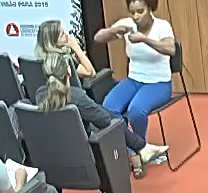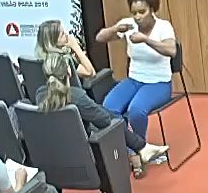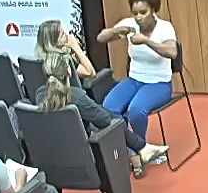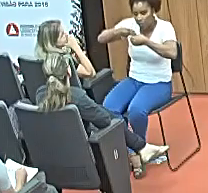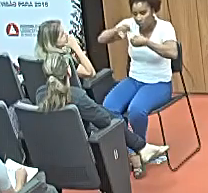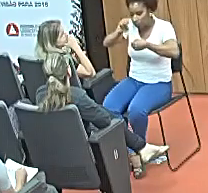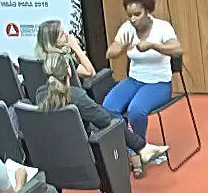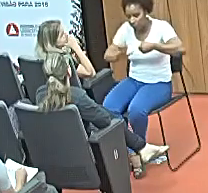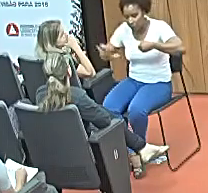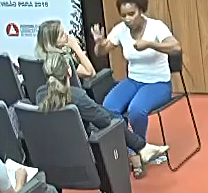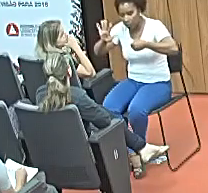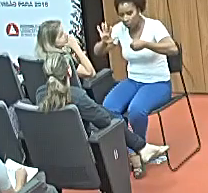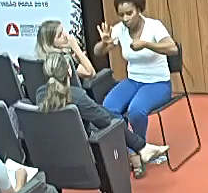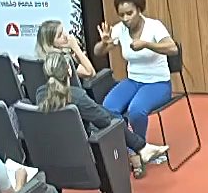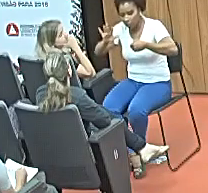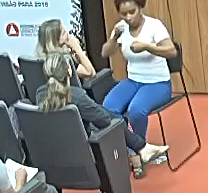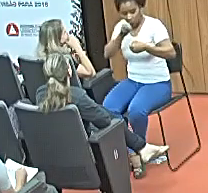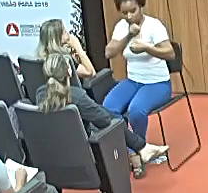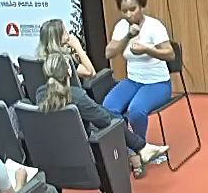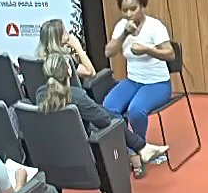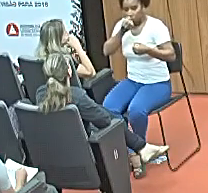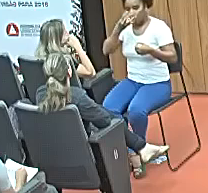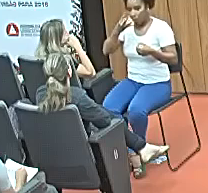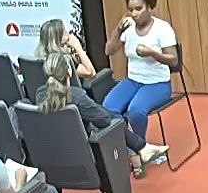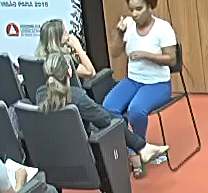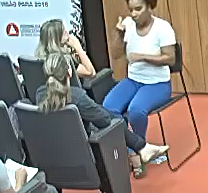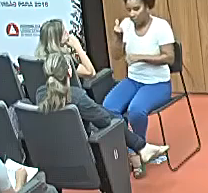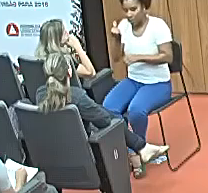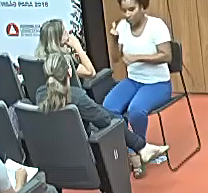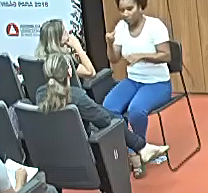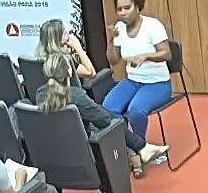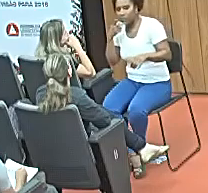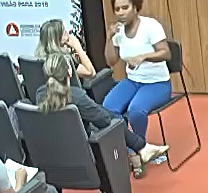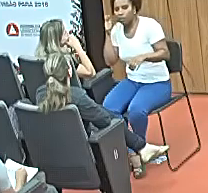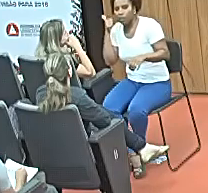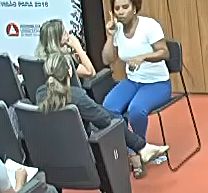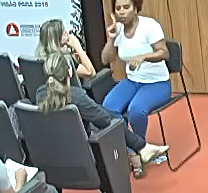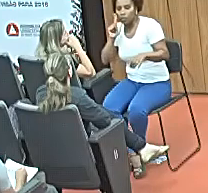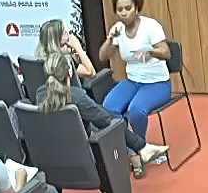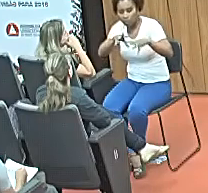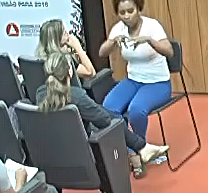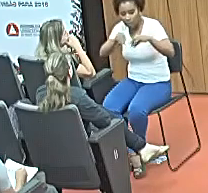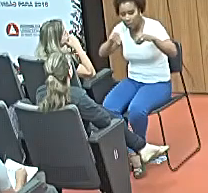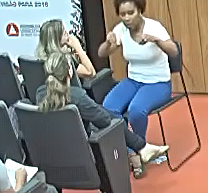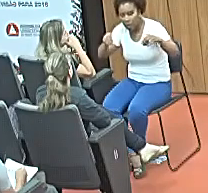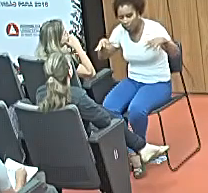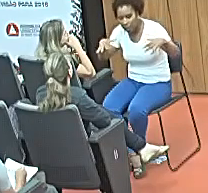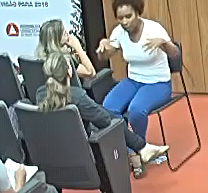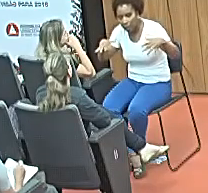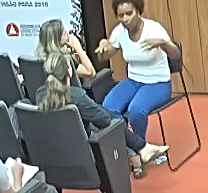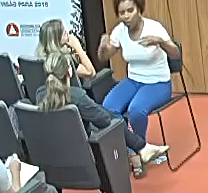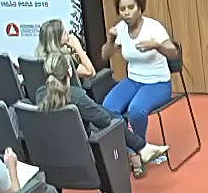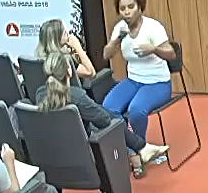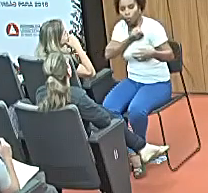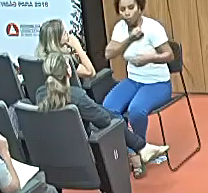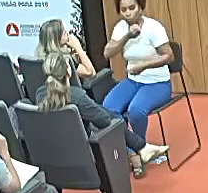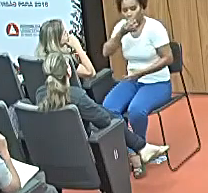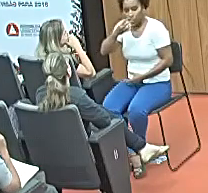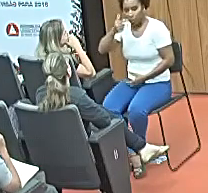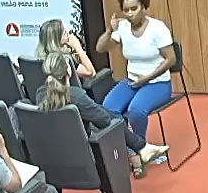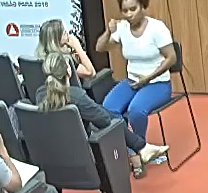46 regularização fundiária e acesso a terra 147 nossa cidade